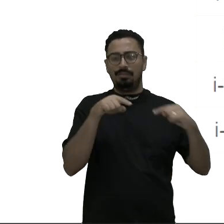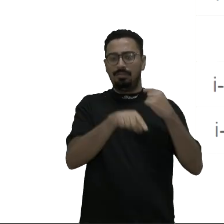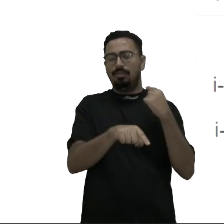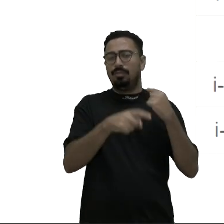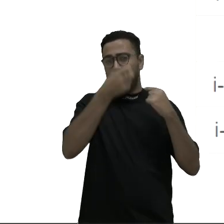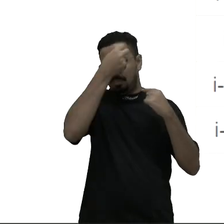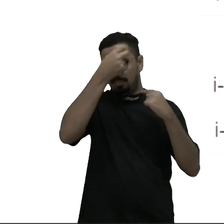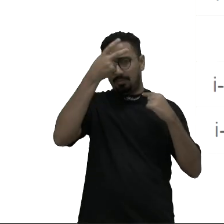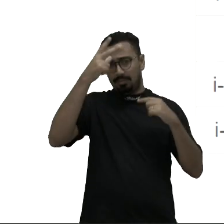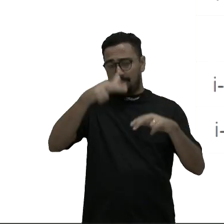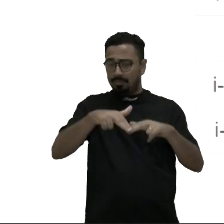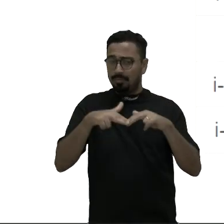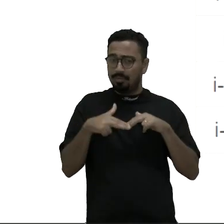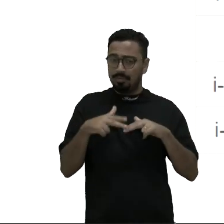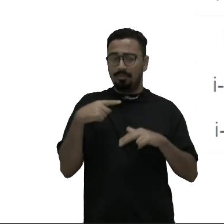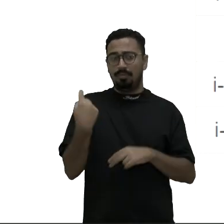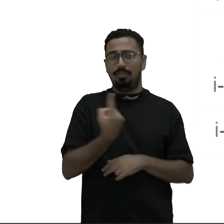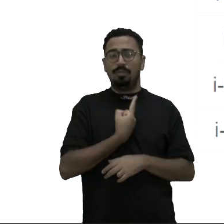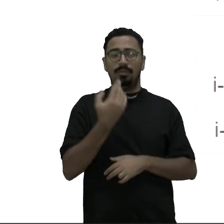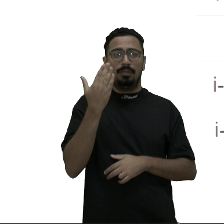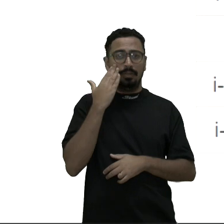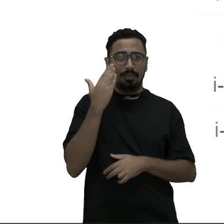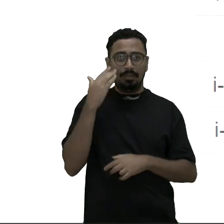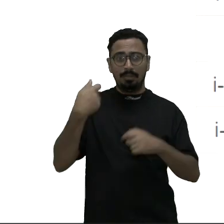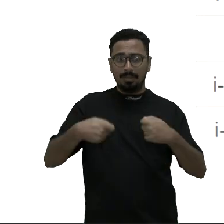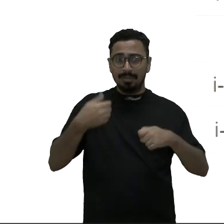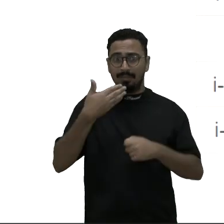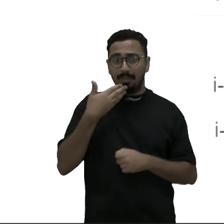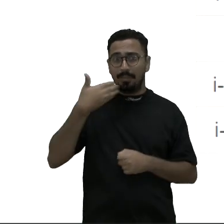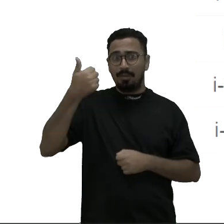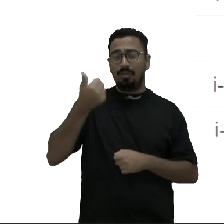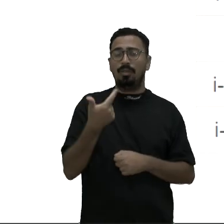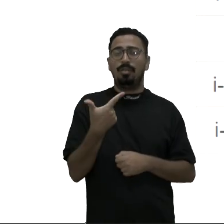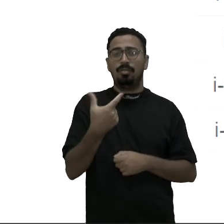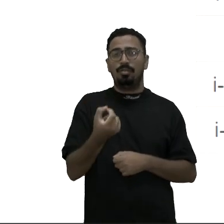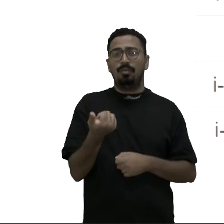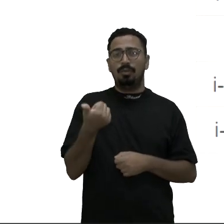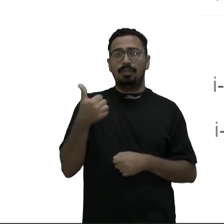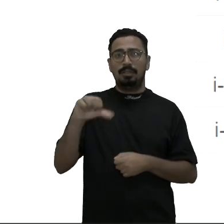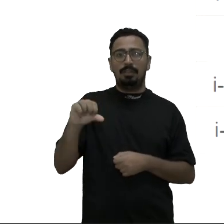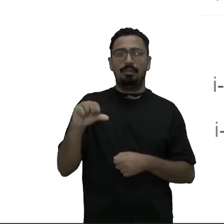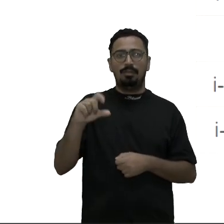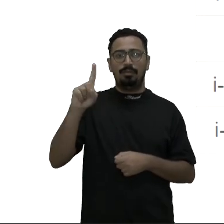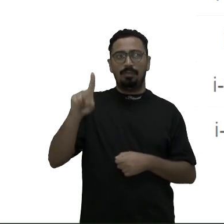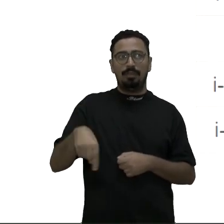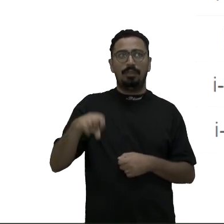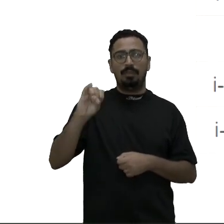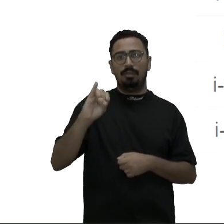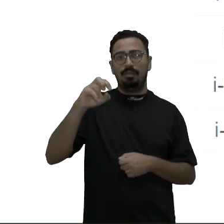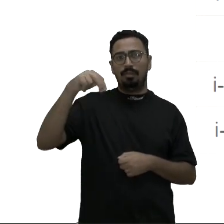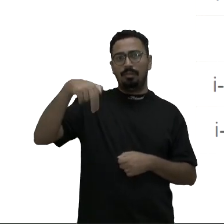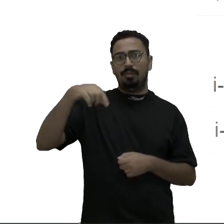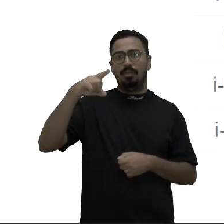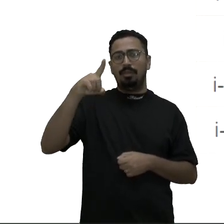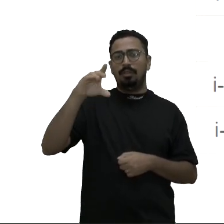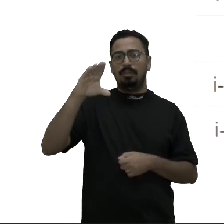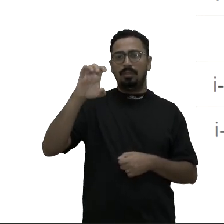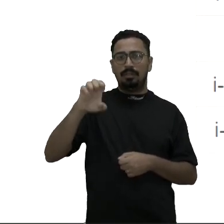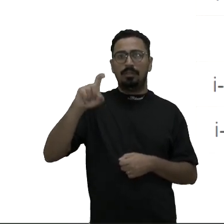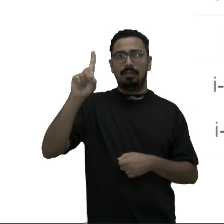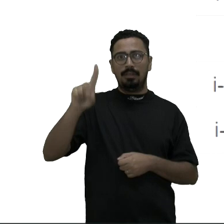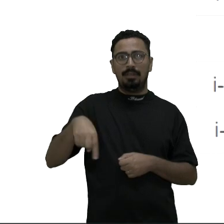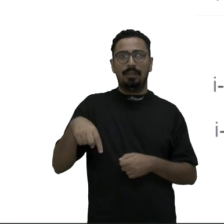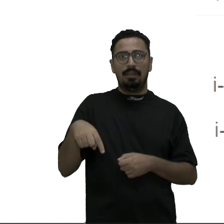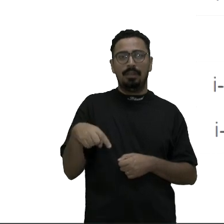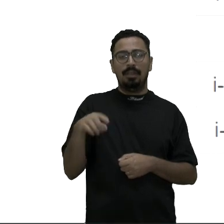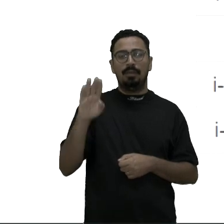prefeito, porque a gente entende que precisaria ser melhor. Em 2019, que o índice era B, ainda